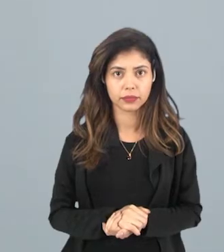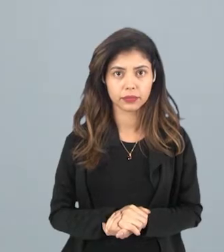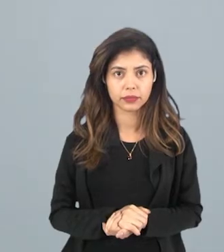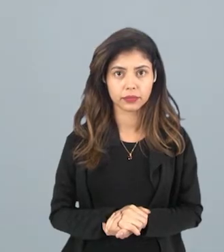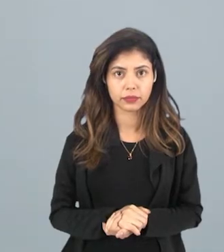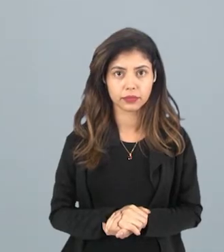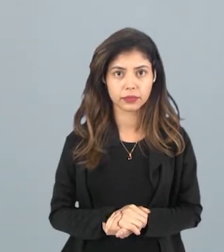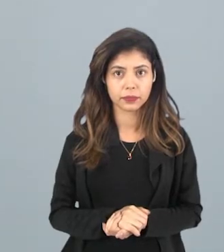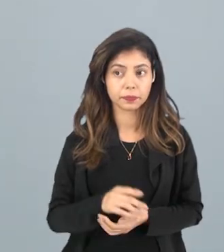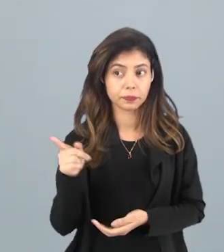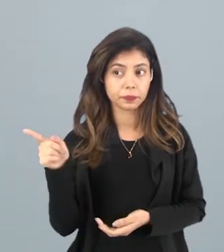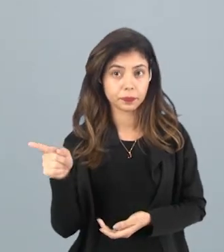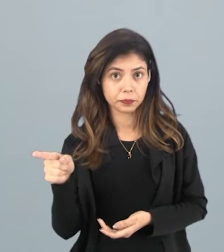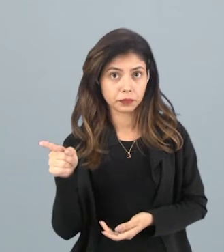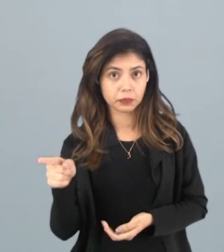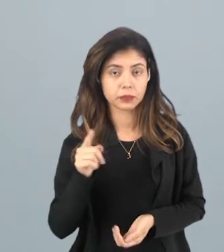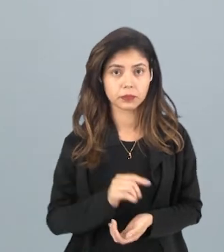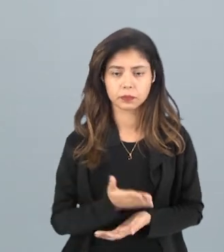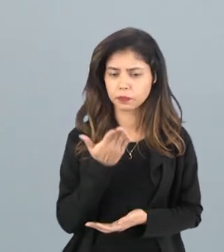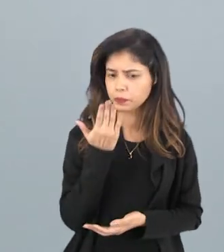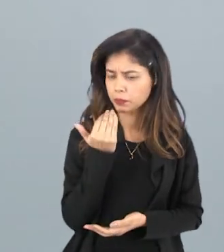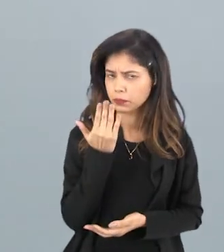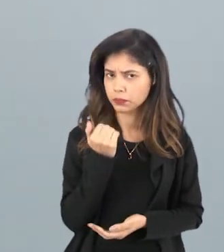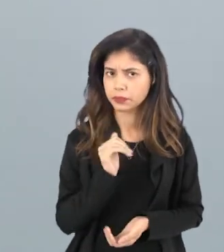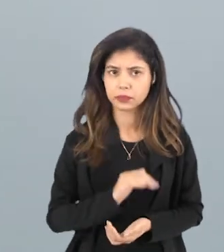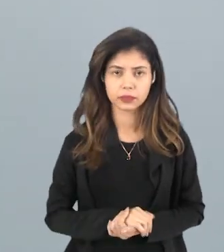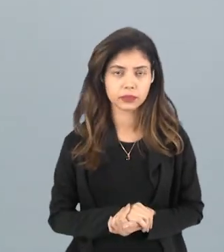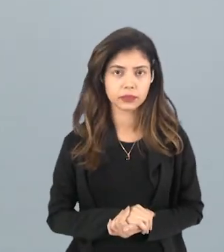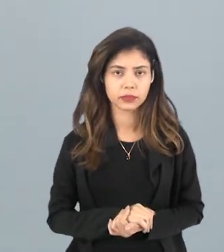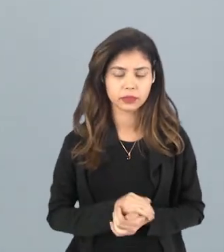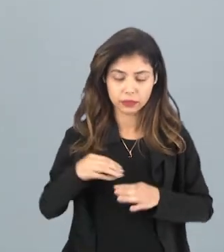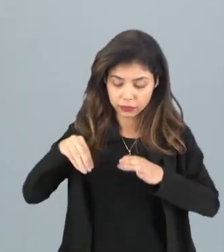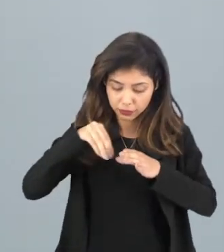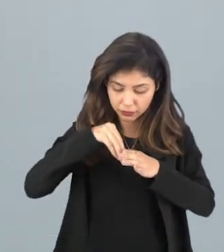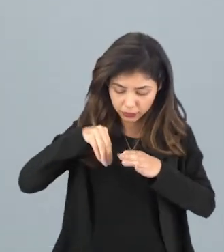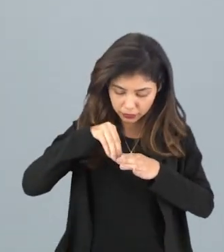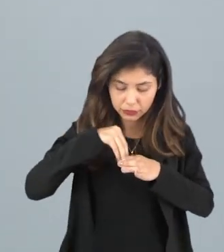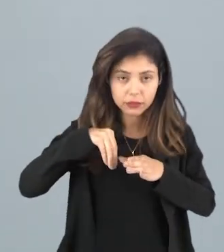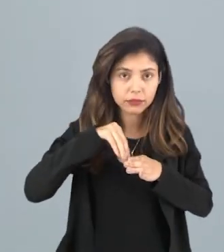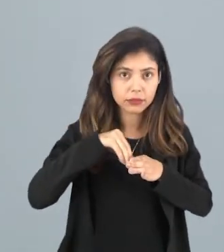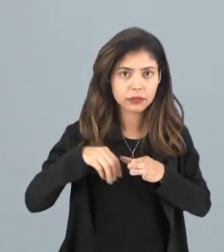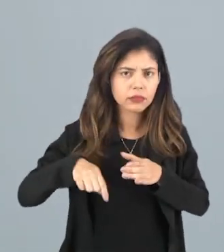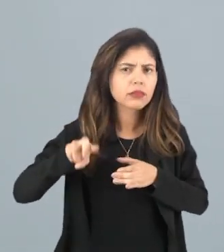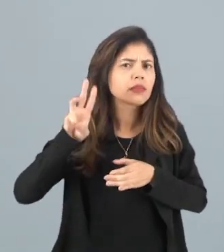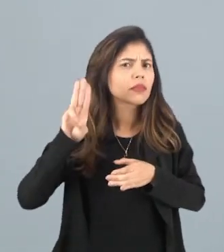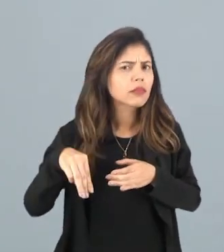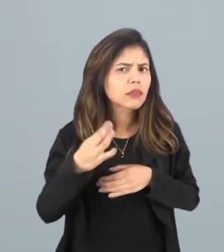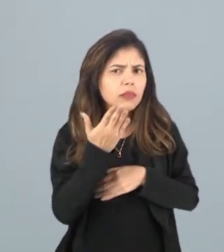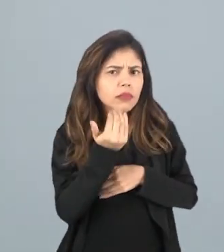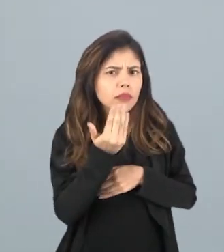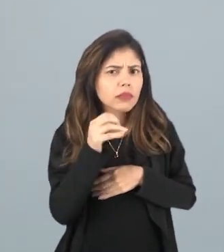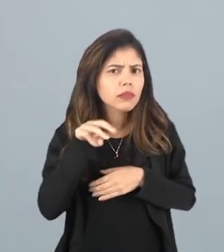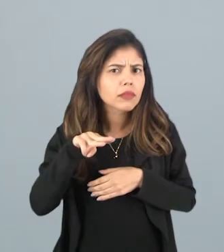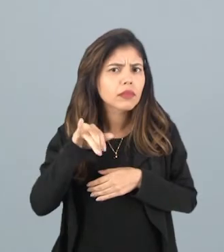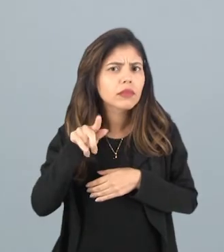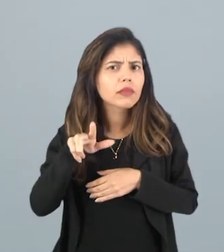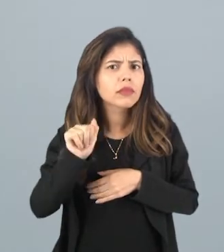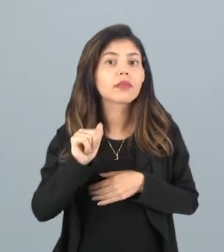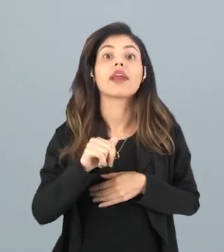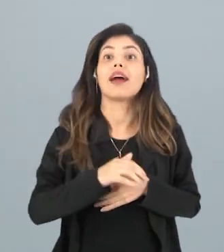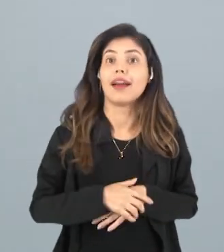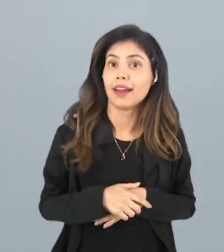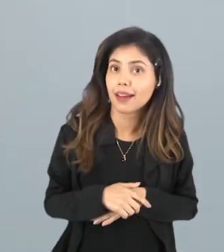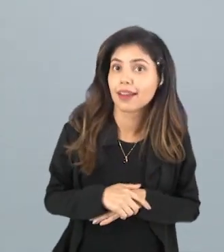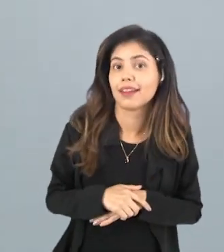e ela comeu o mingau quem foi que comeu Mingau a